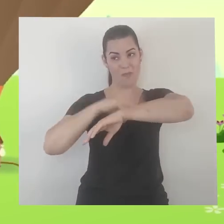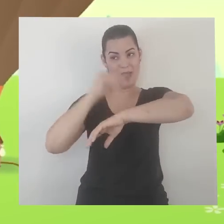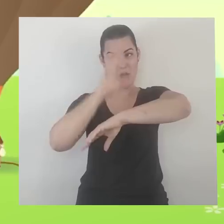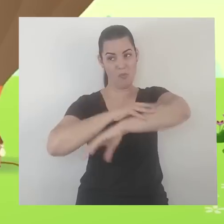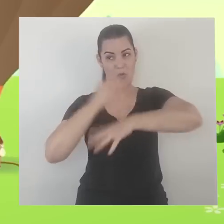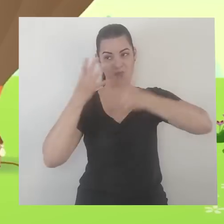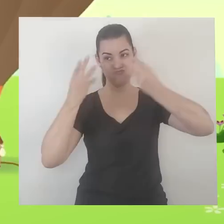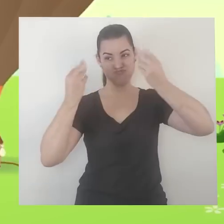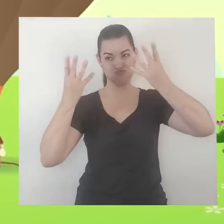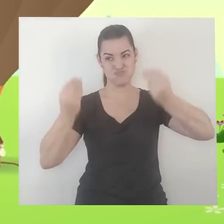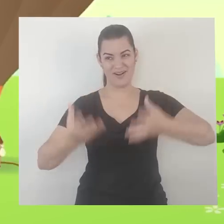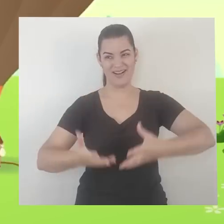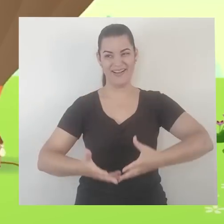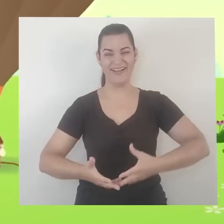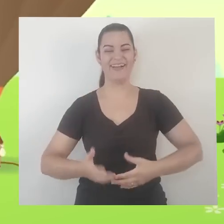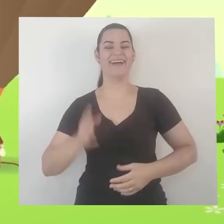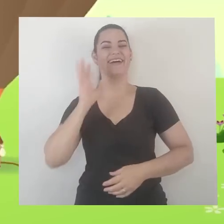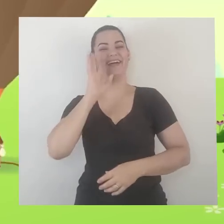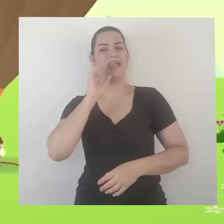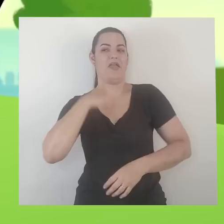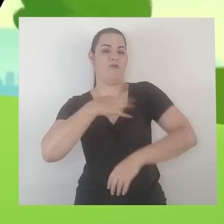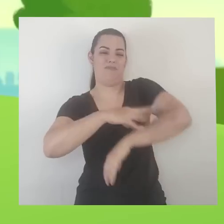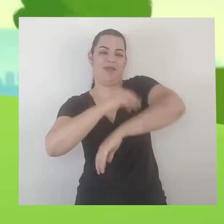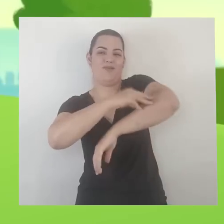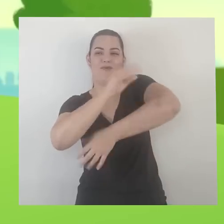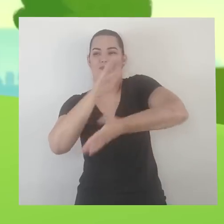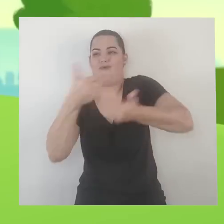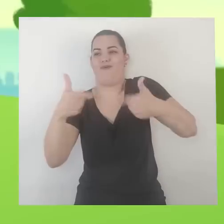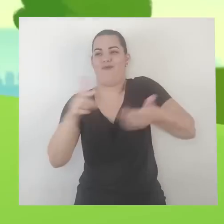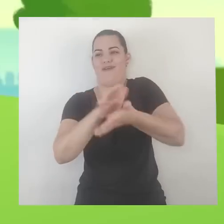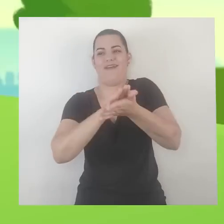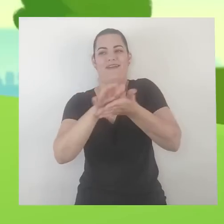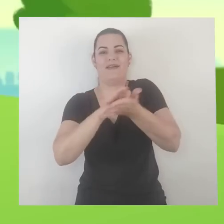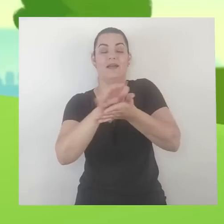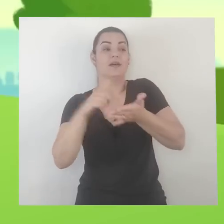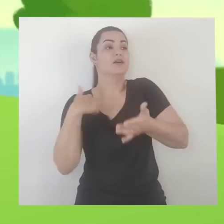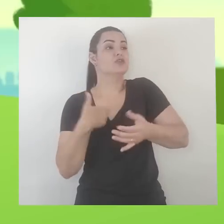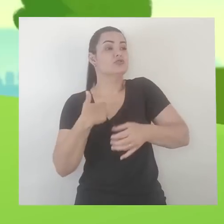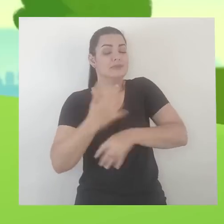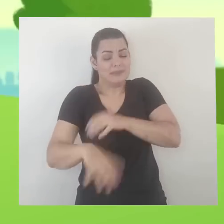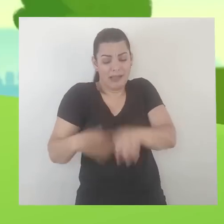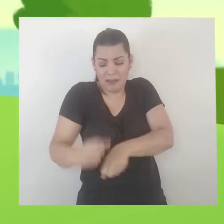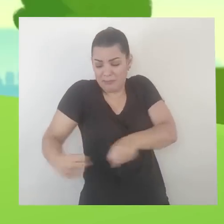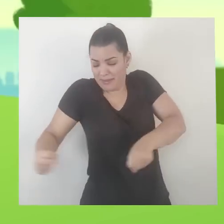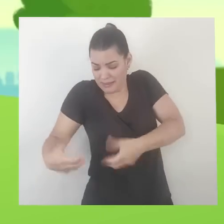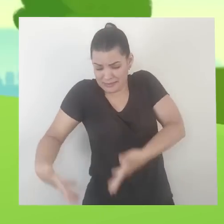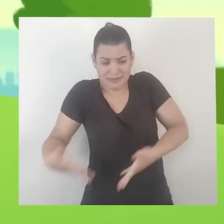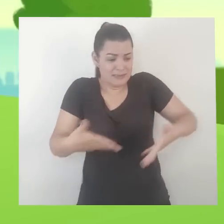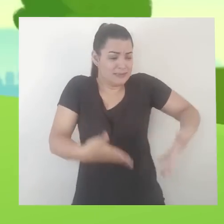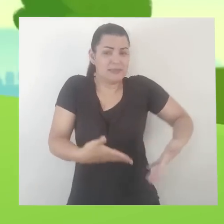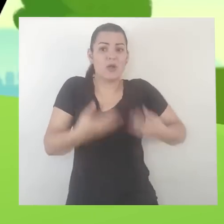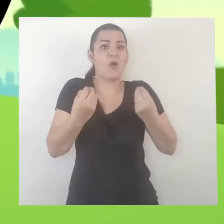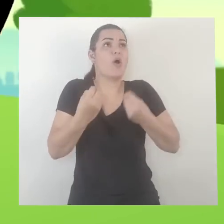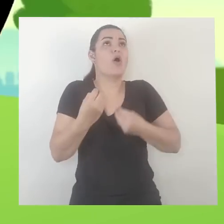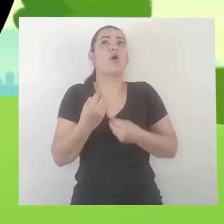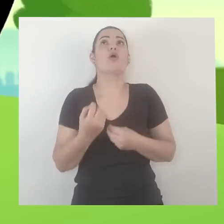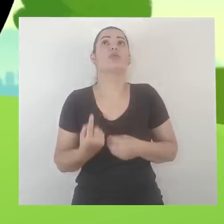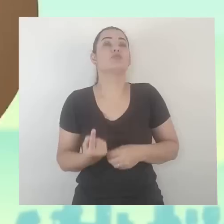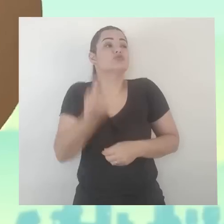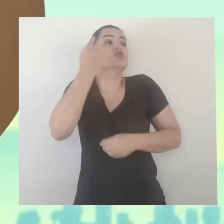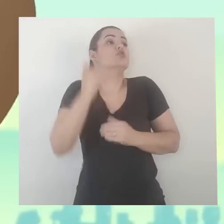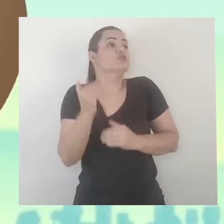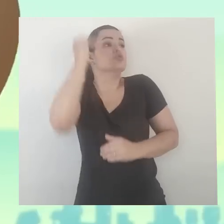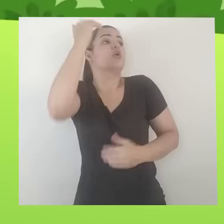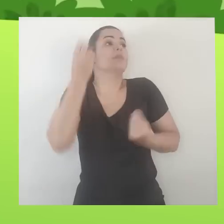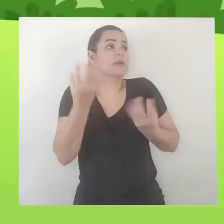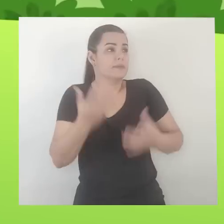peludo. Eu não sou peludo. Estamos amarrados, não podemos voar sem soltar as cordas. Como vamos